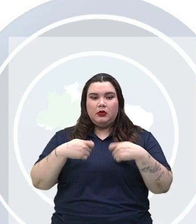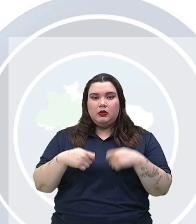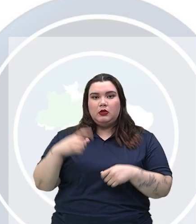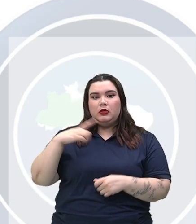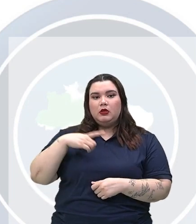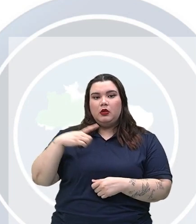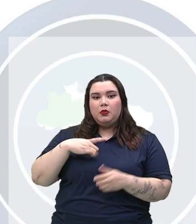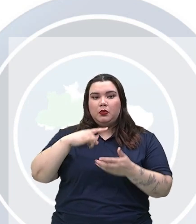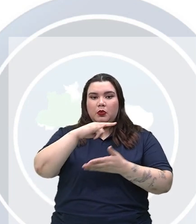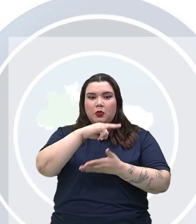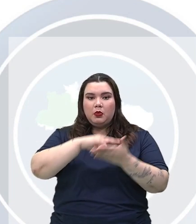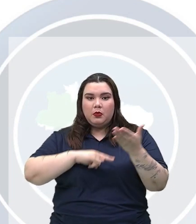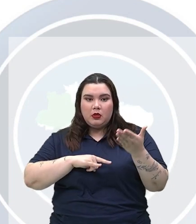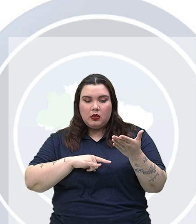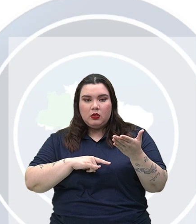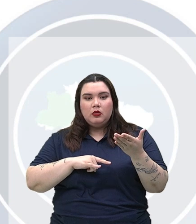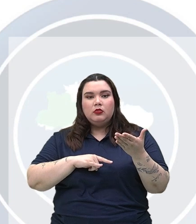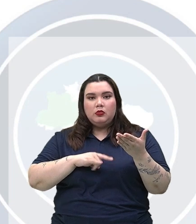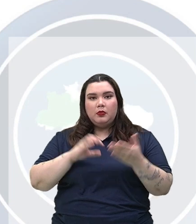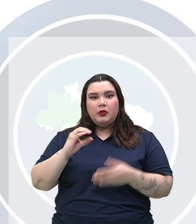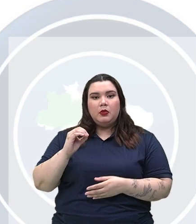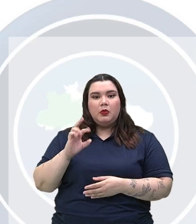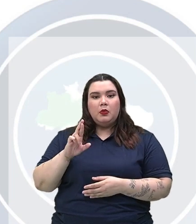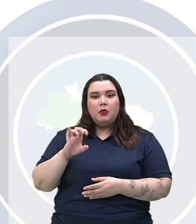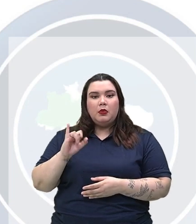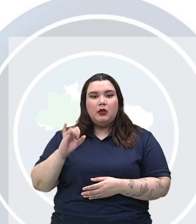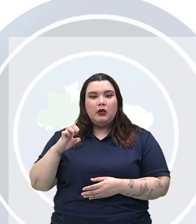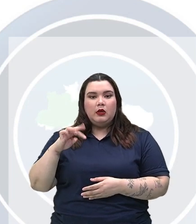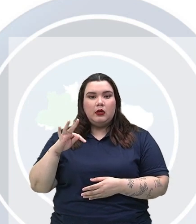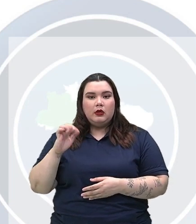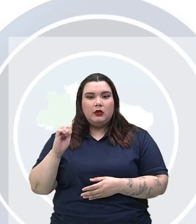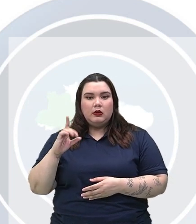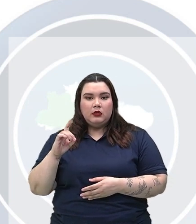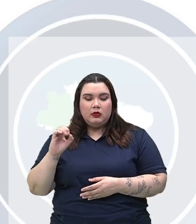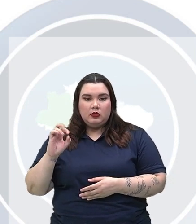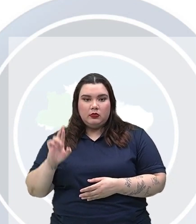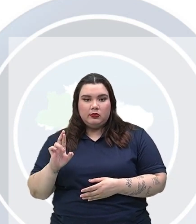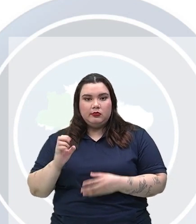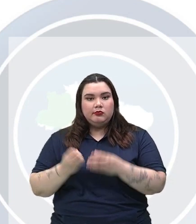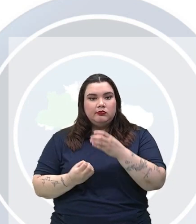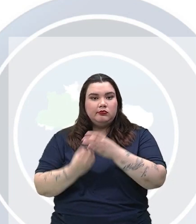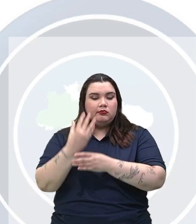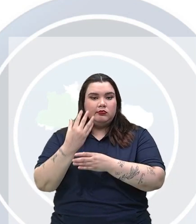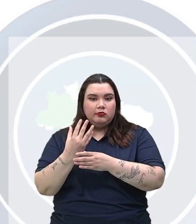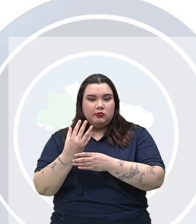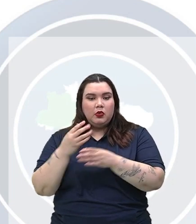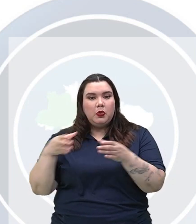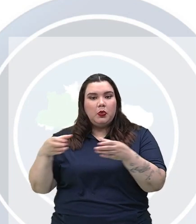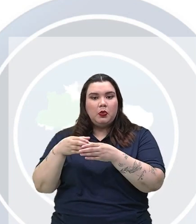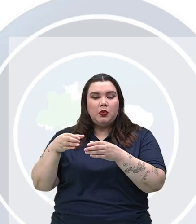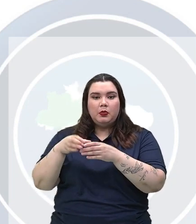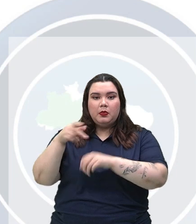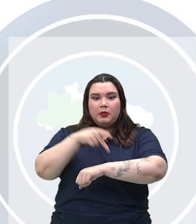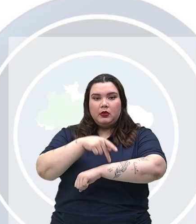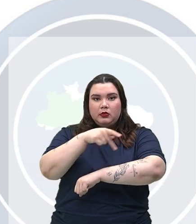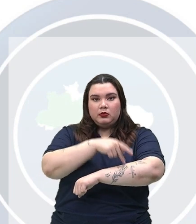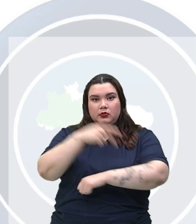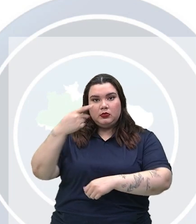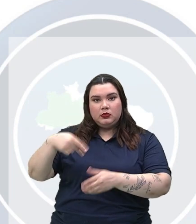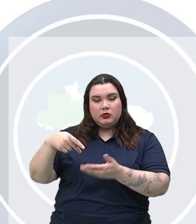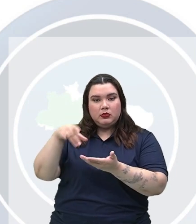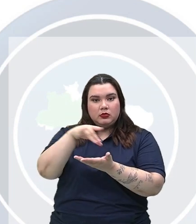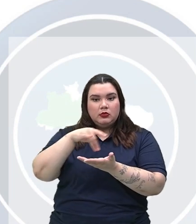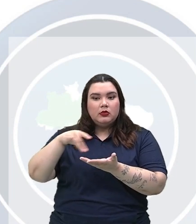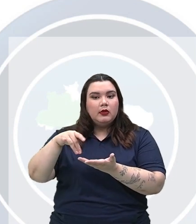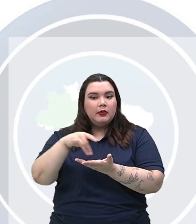mãos um documento orientador. Esse documento foi escrito pela equipe pedagógica aqui do